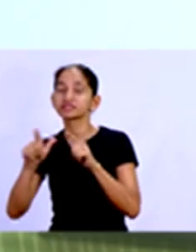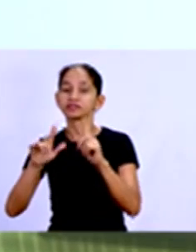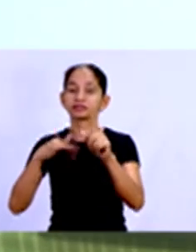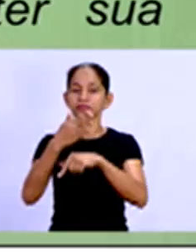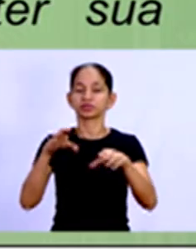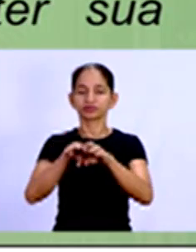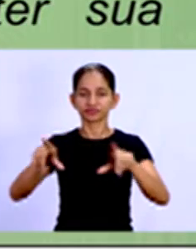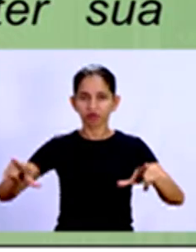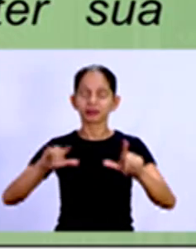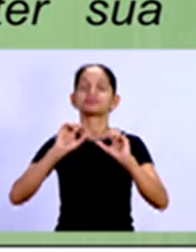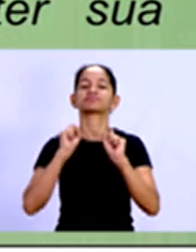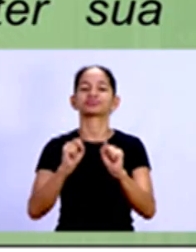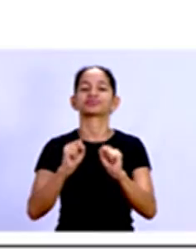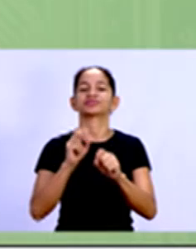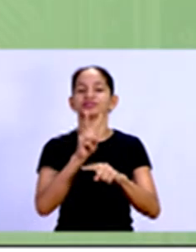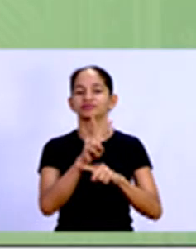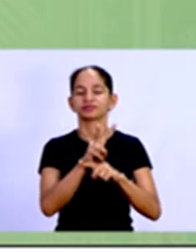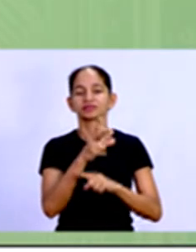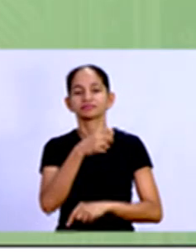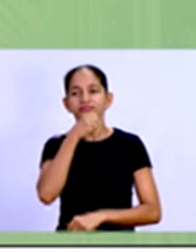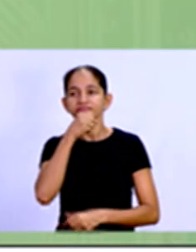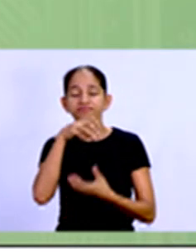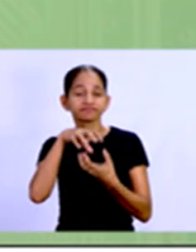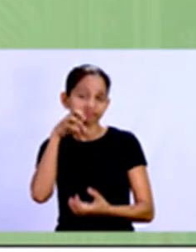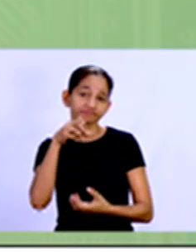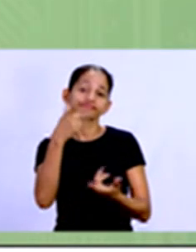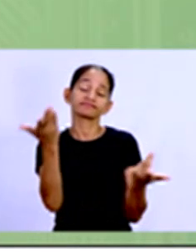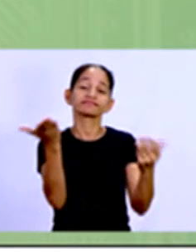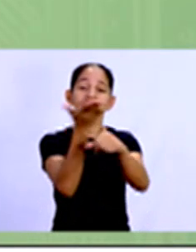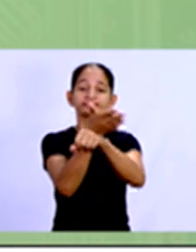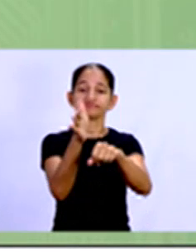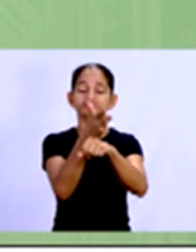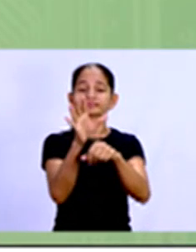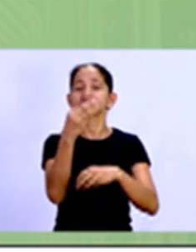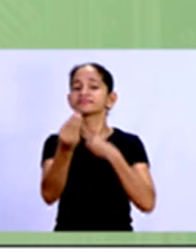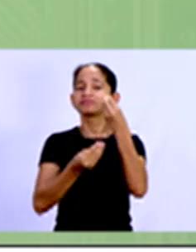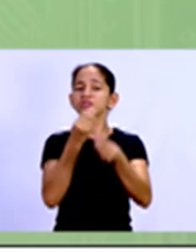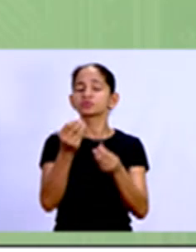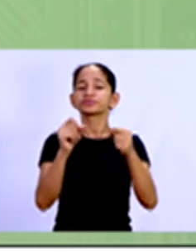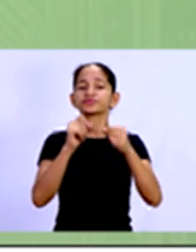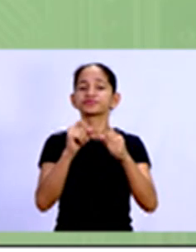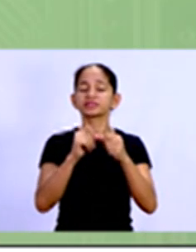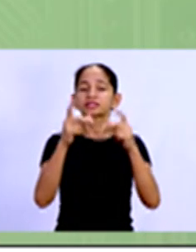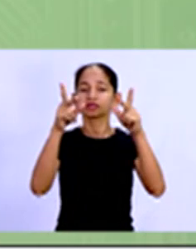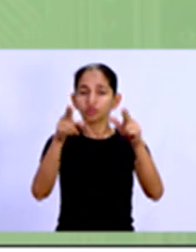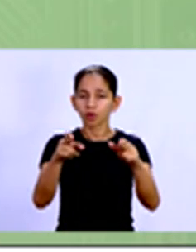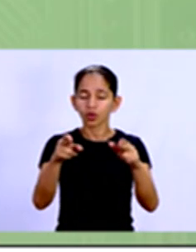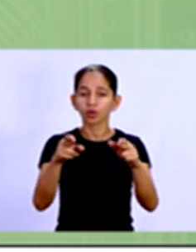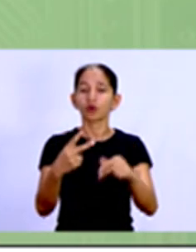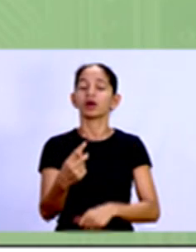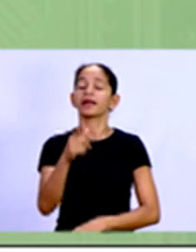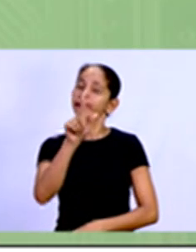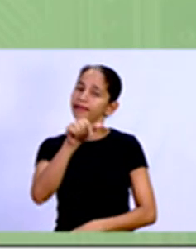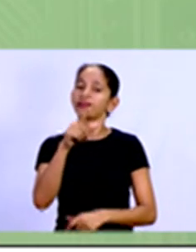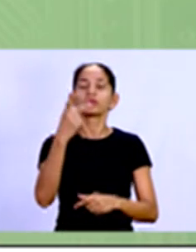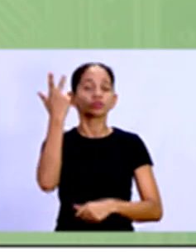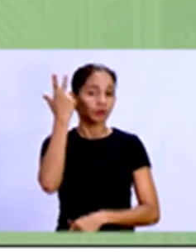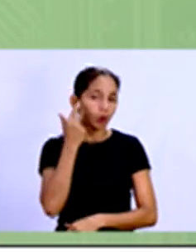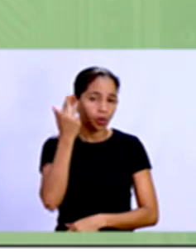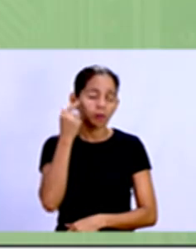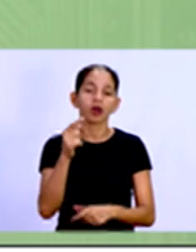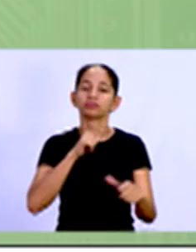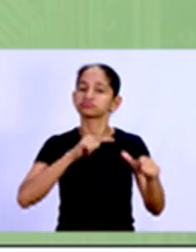esses idosos. A atividade de cuidador de idoso ela é classificada como ocupação pelo Ministério